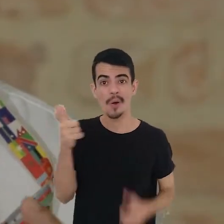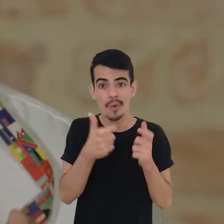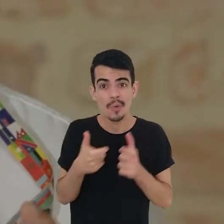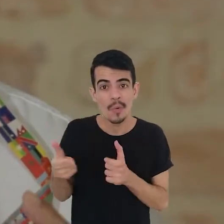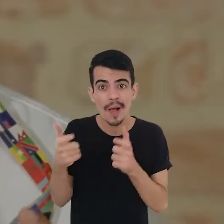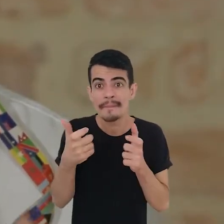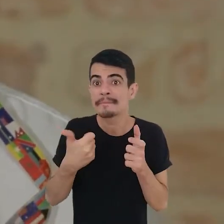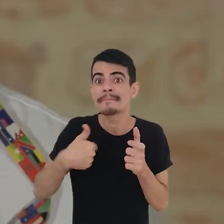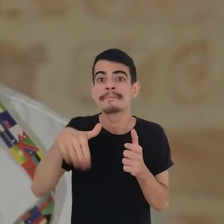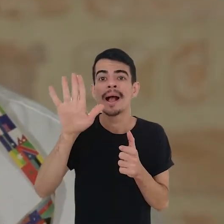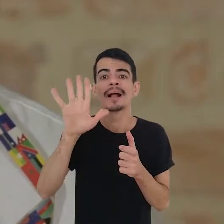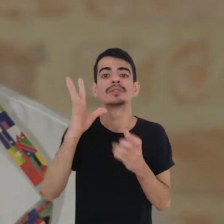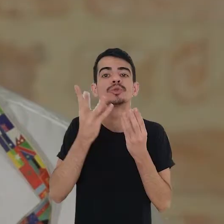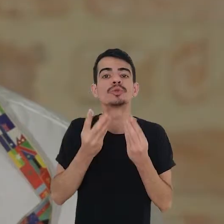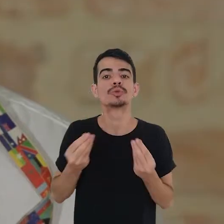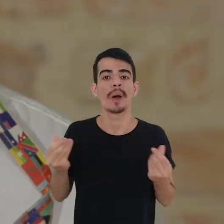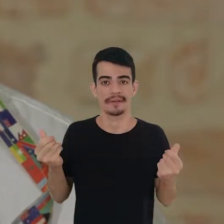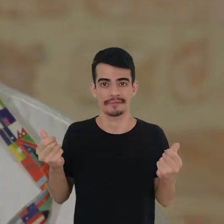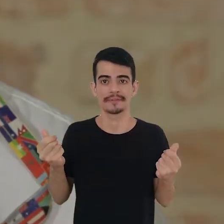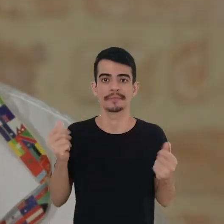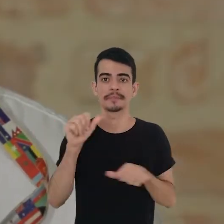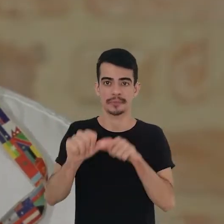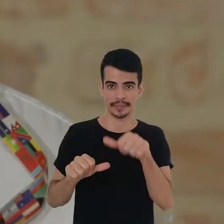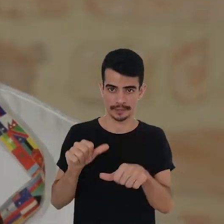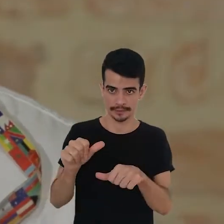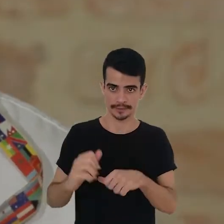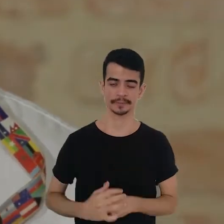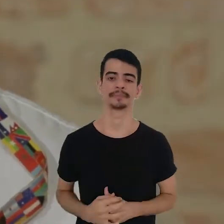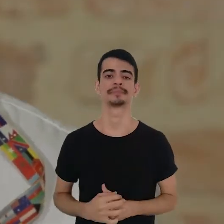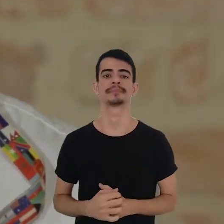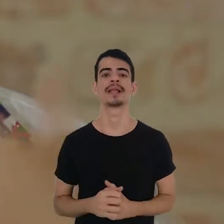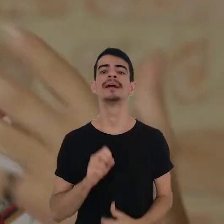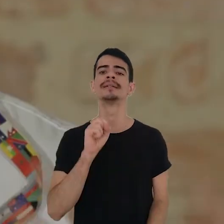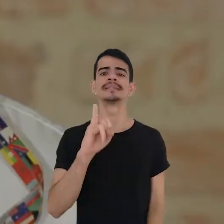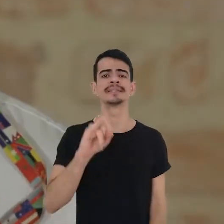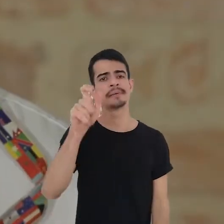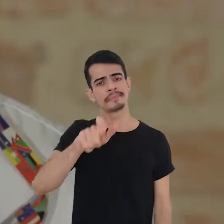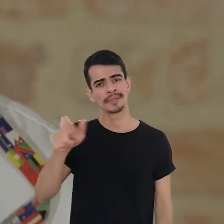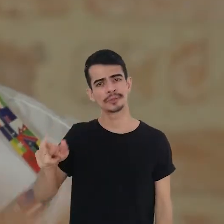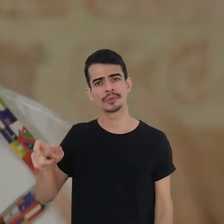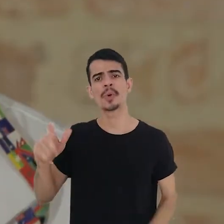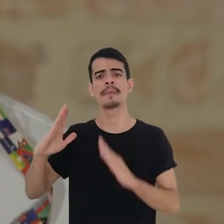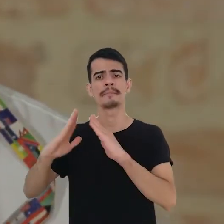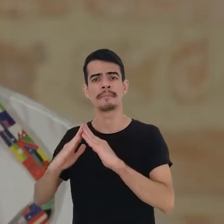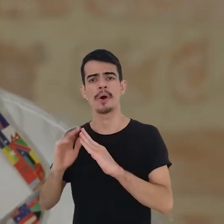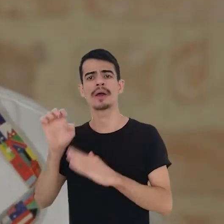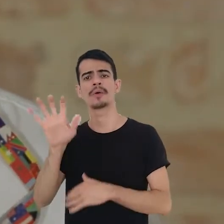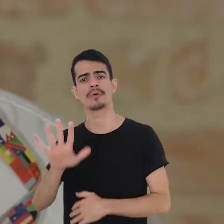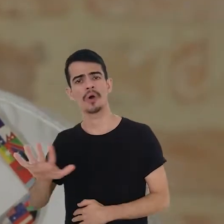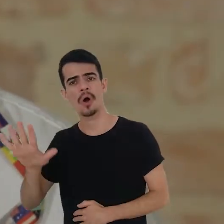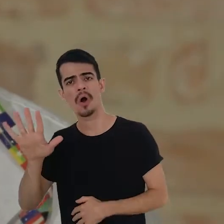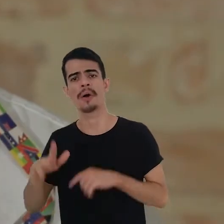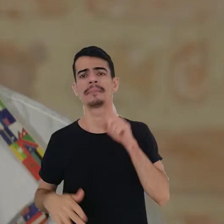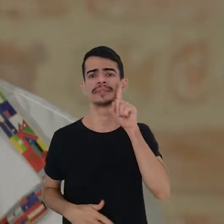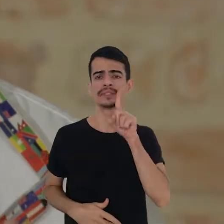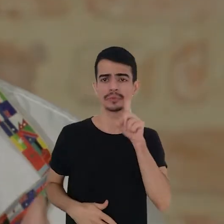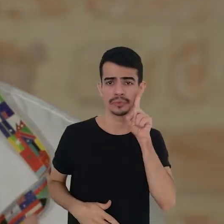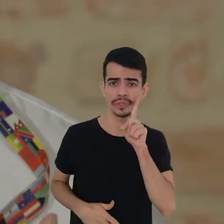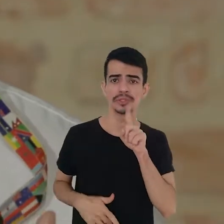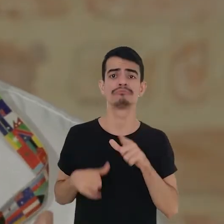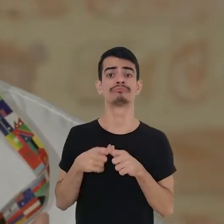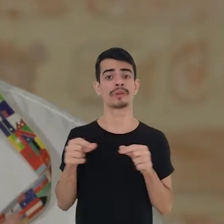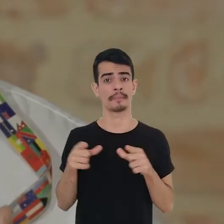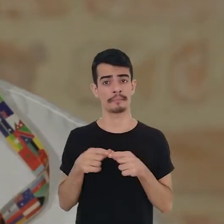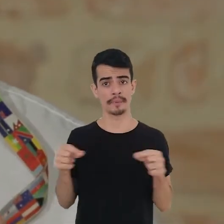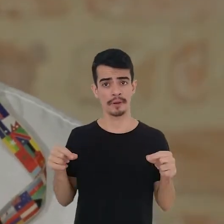comparada com os ambientes temperados. Veja bem, uma pessoa que mora na Europa, ou nos Estados Unidos, ou no Japão,